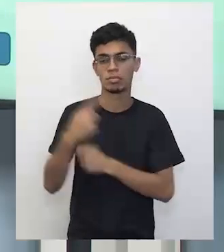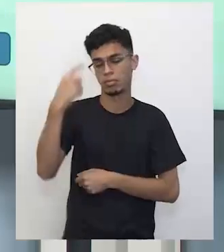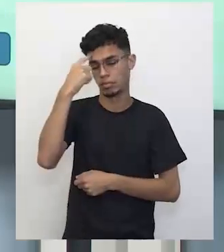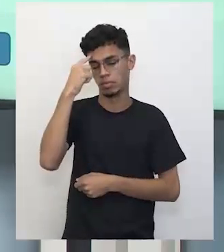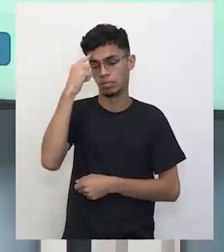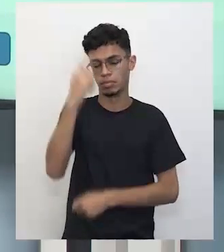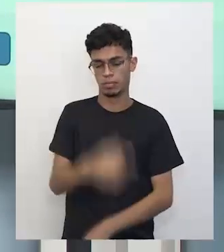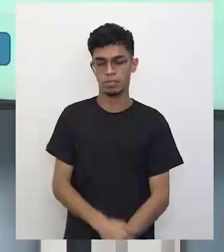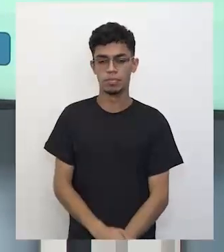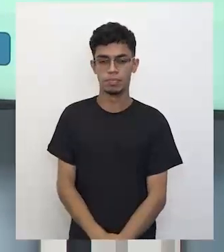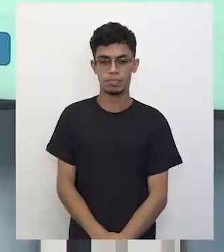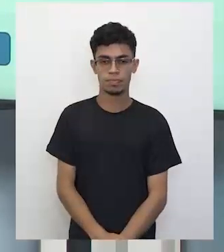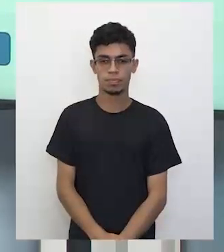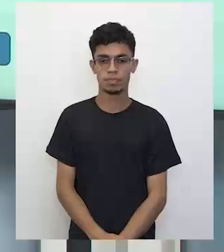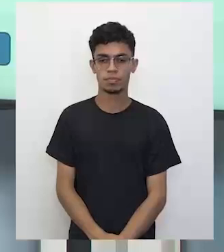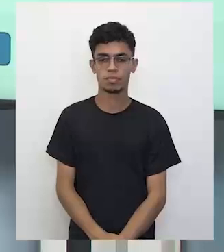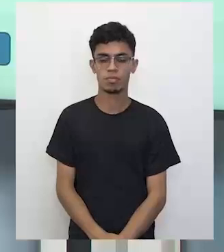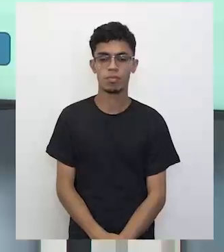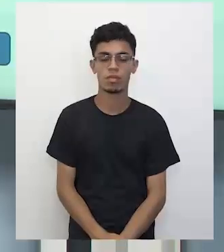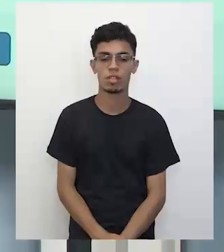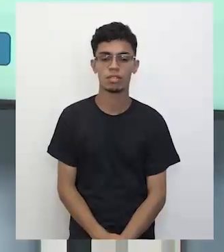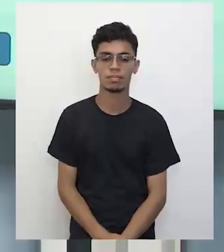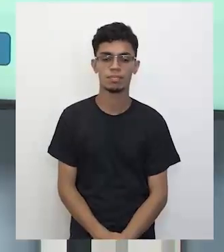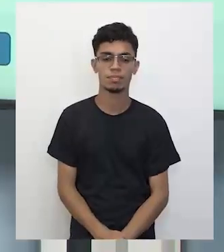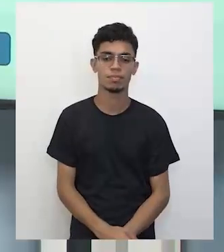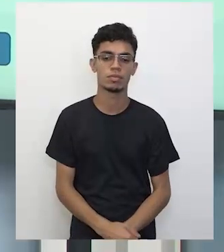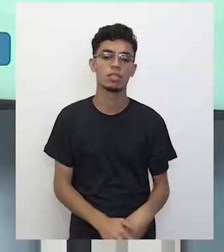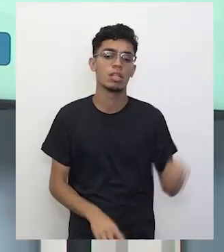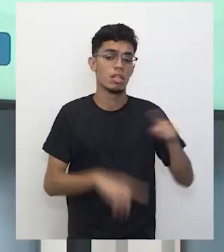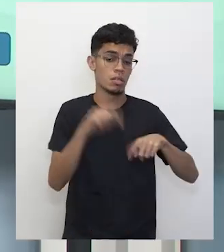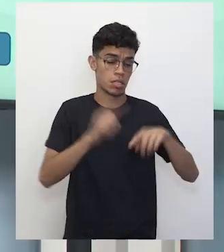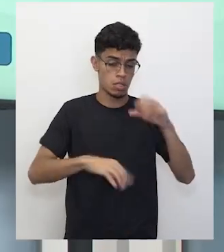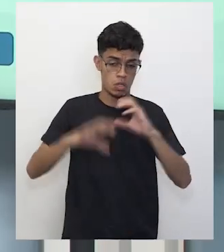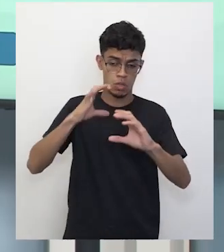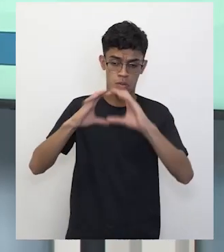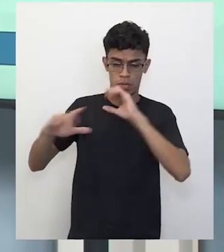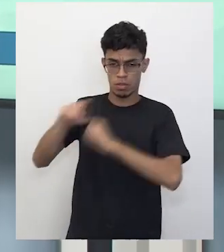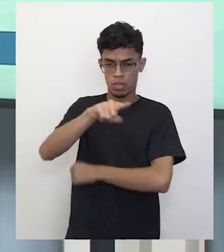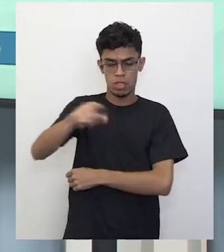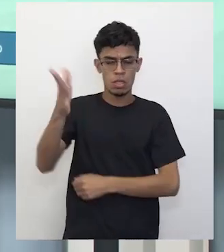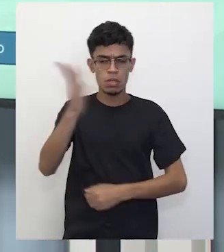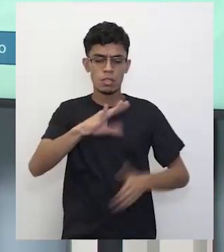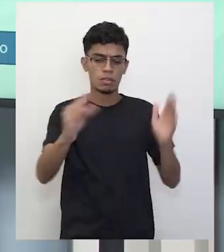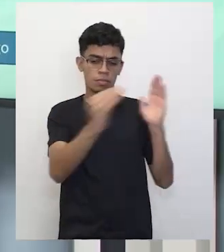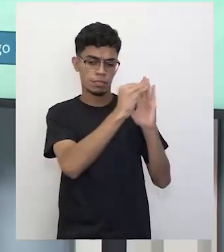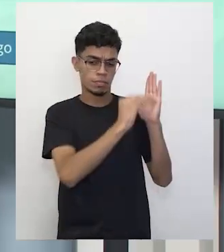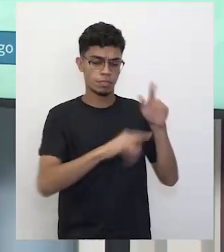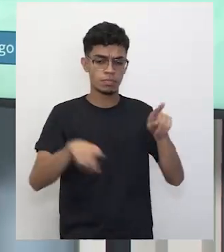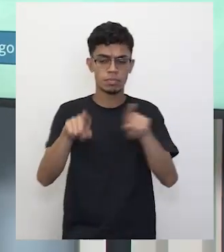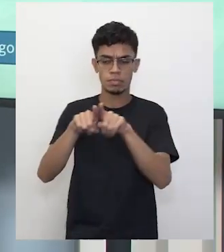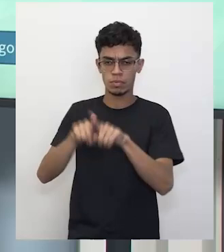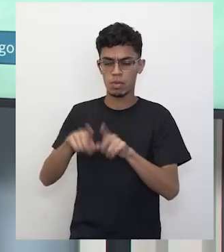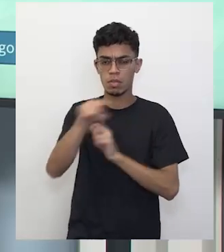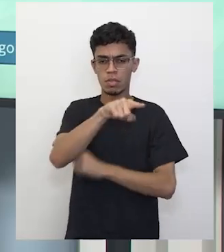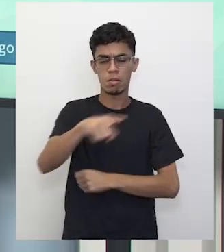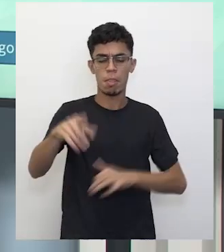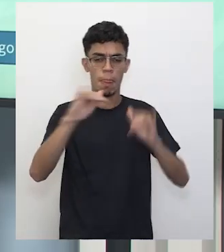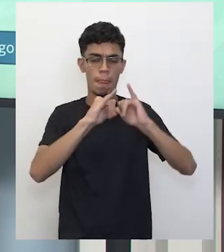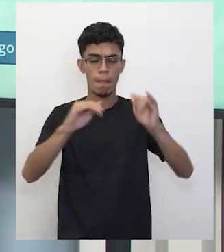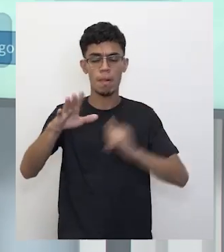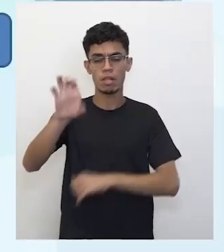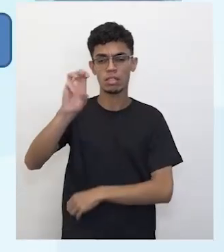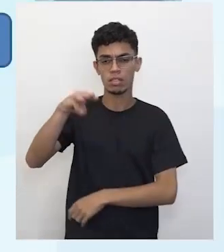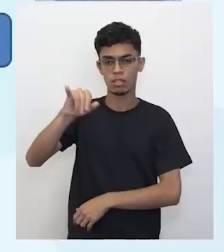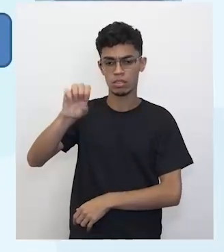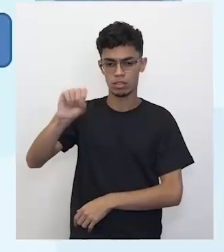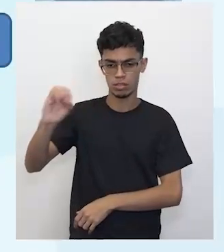Então, os elementos da comunicação vocês já colocaram Aí também, né, vocês falaram do emissor,